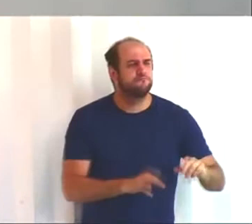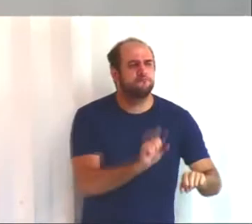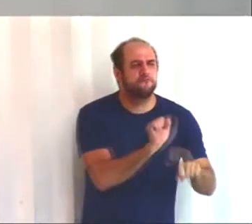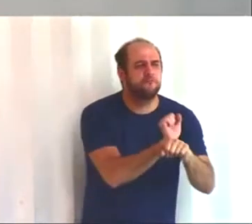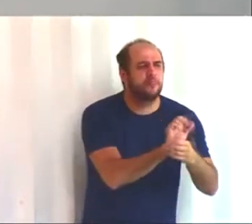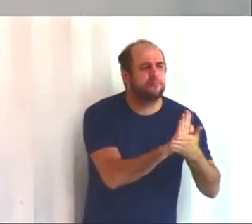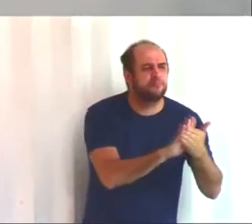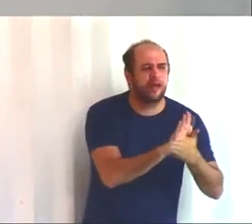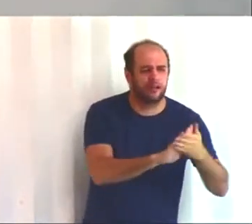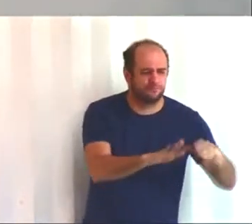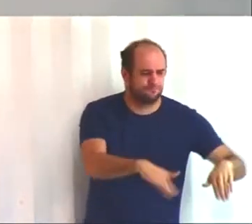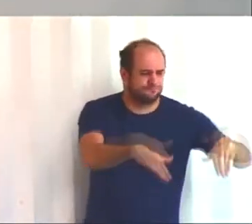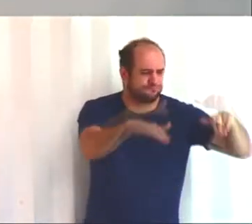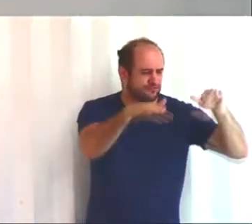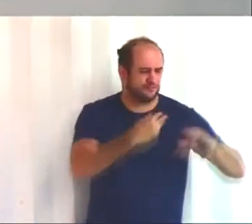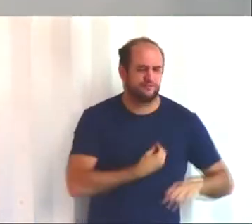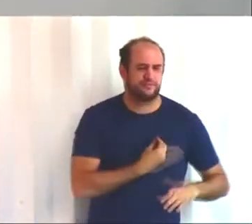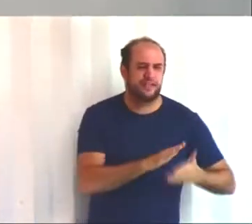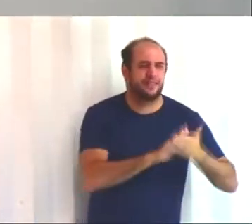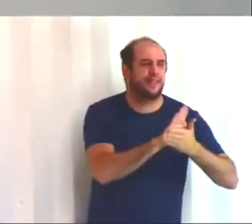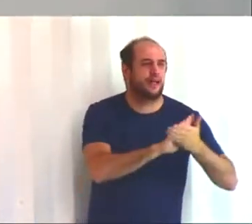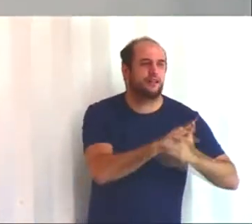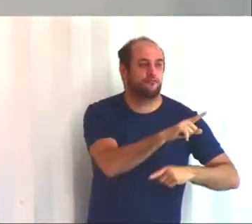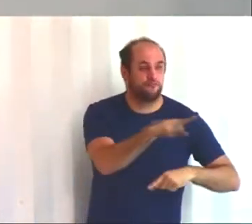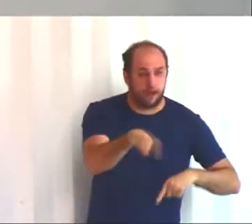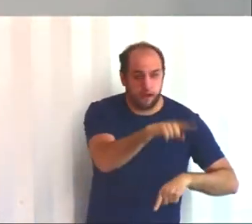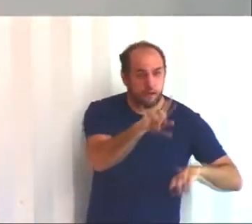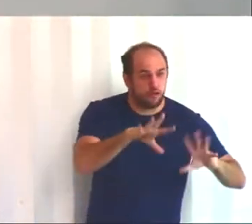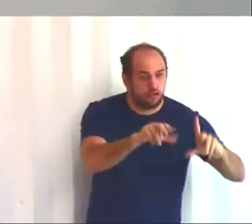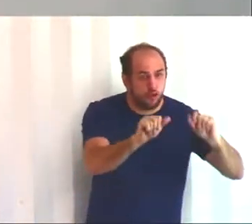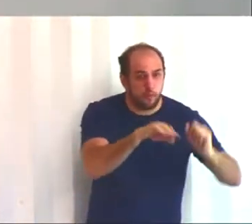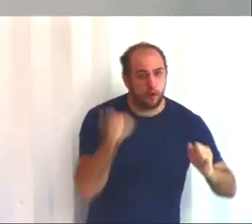vocês crescerem, nem de viverem, vocês morrerão.